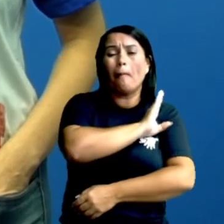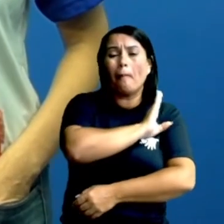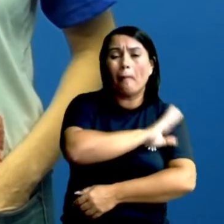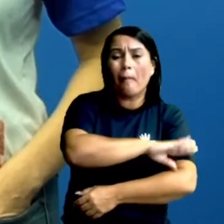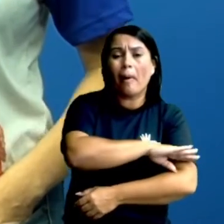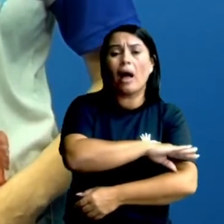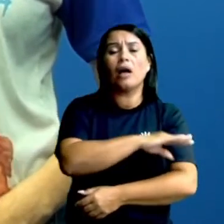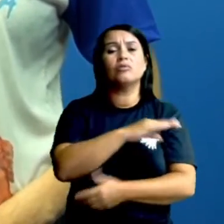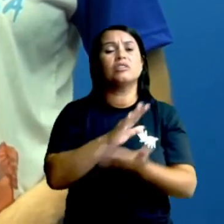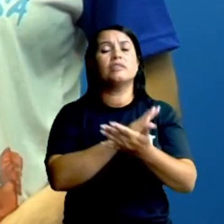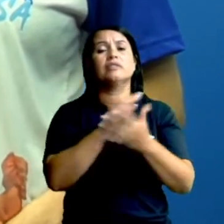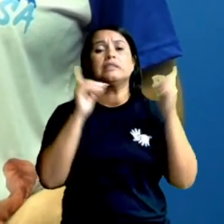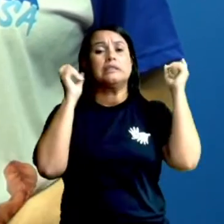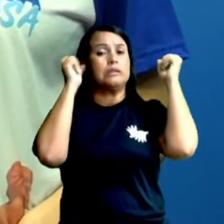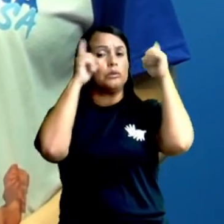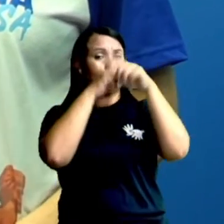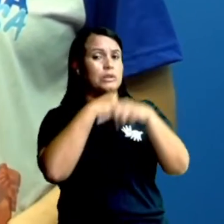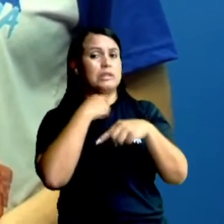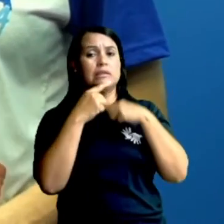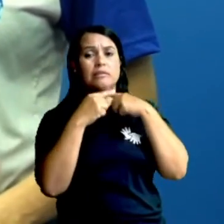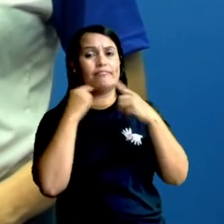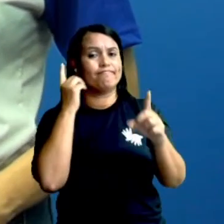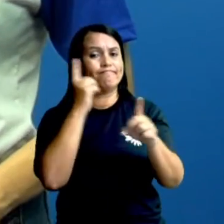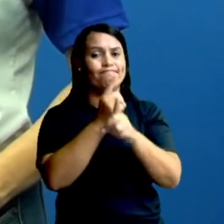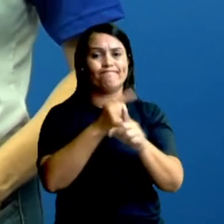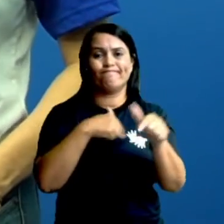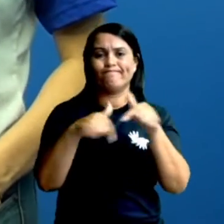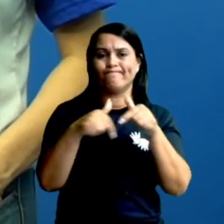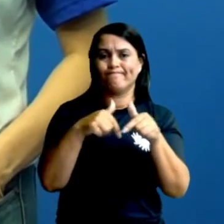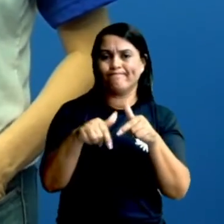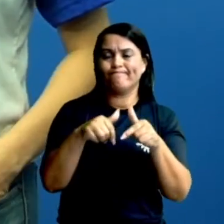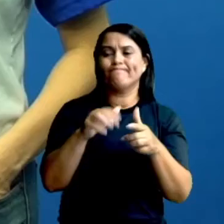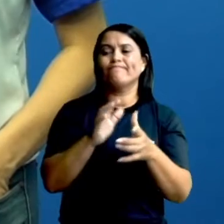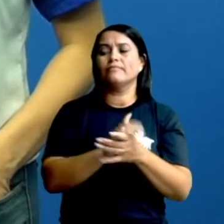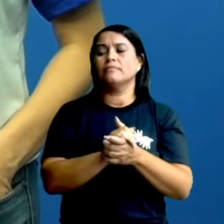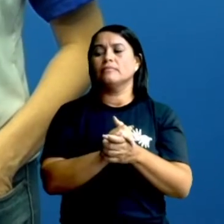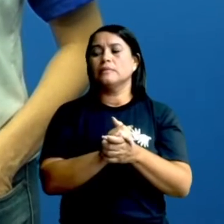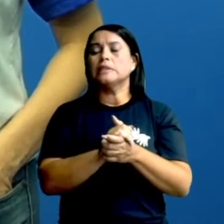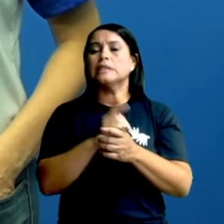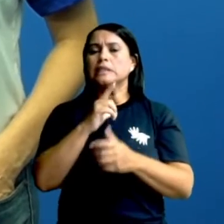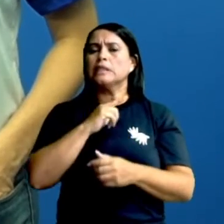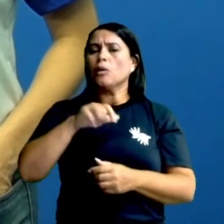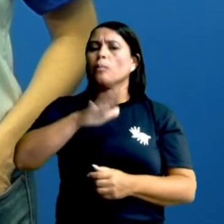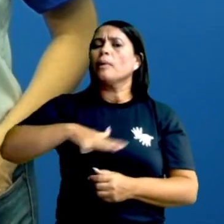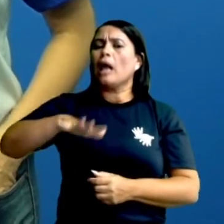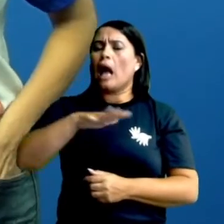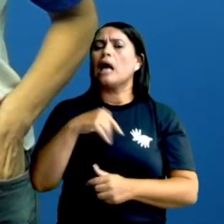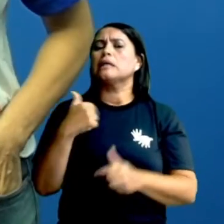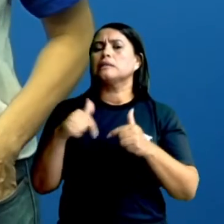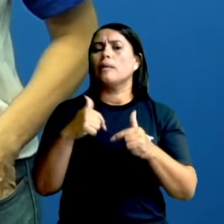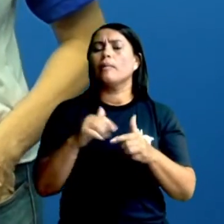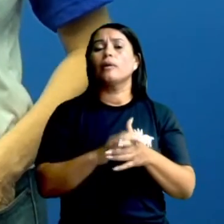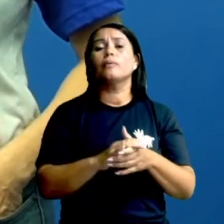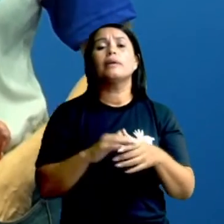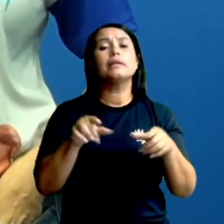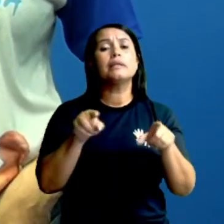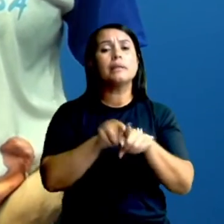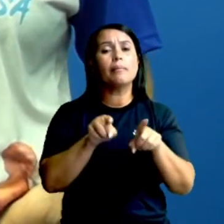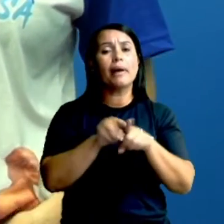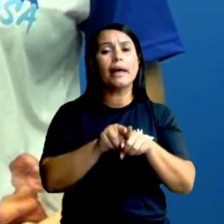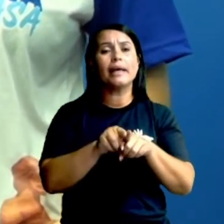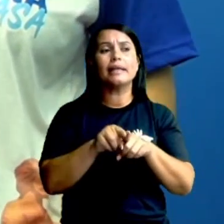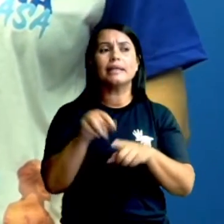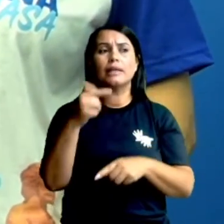a encontrar um emprego, visto que está tão concorrido e tão acirrado esse mercado de trabalho. E também eles